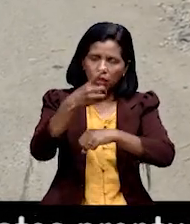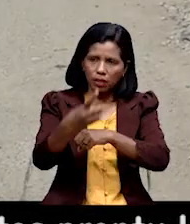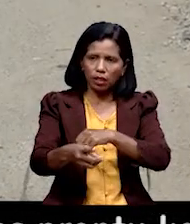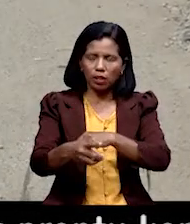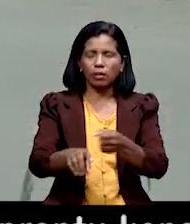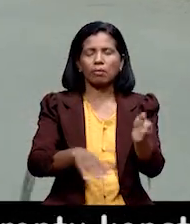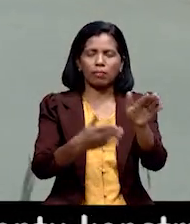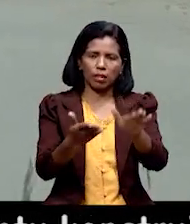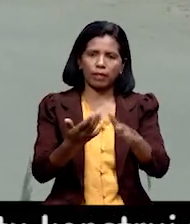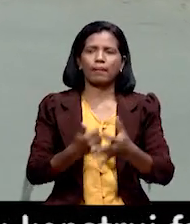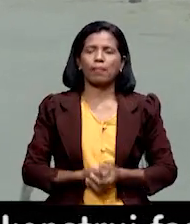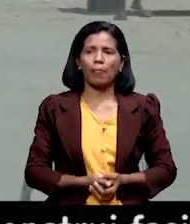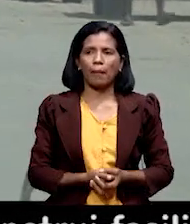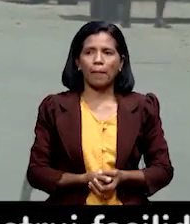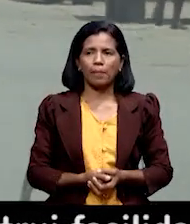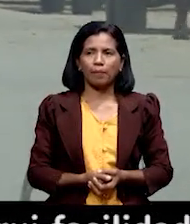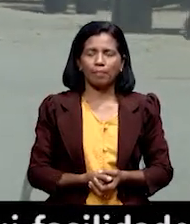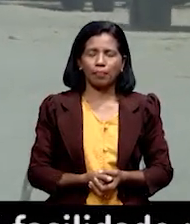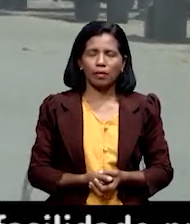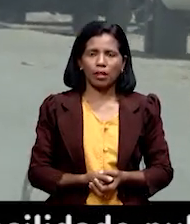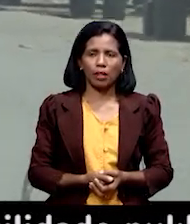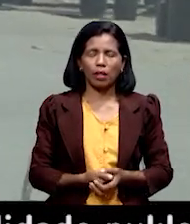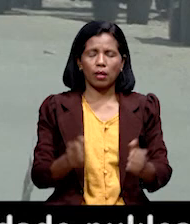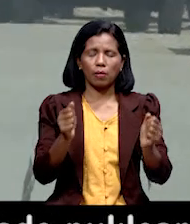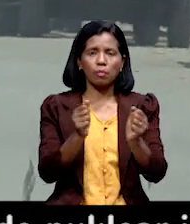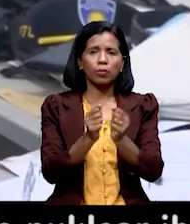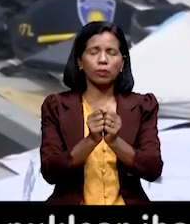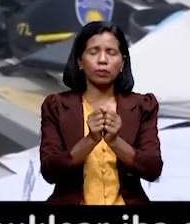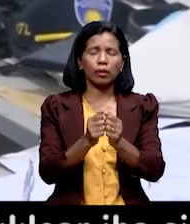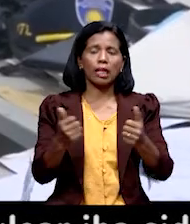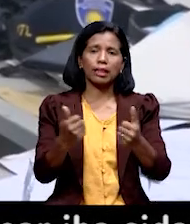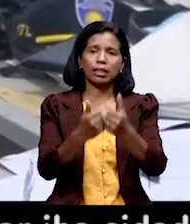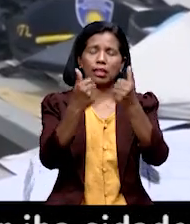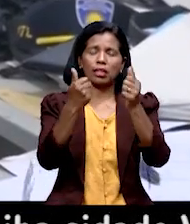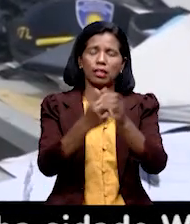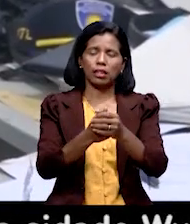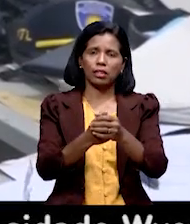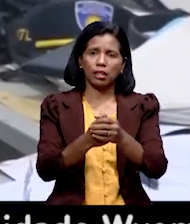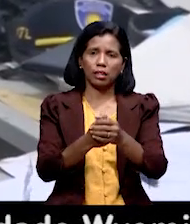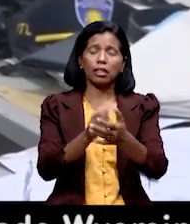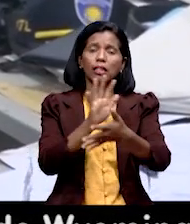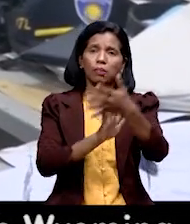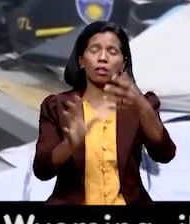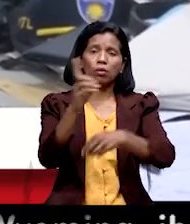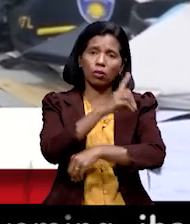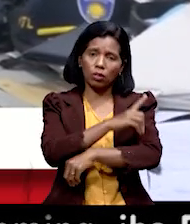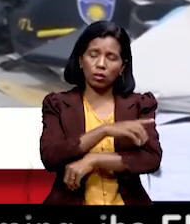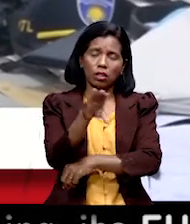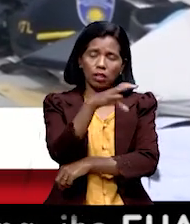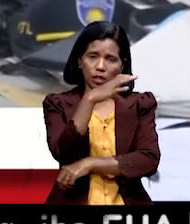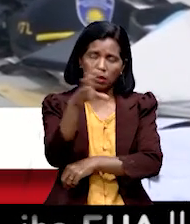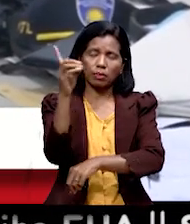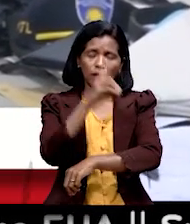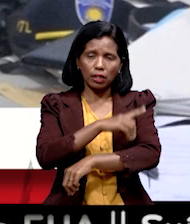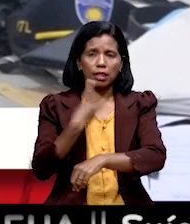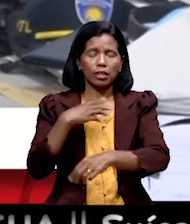convida. Acidente celebração de Loro Bor. Natal ano novo. Ita ia registro